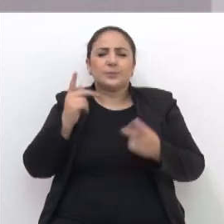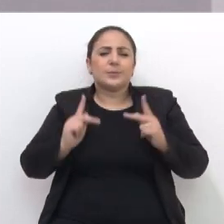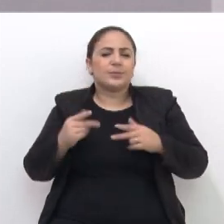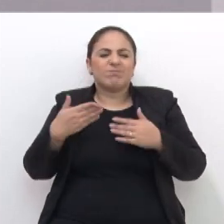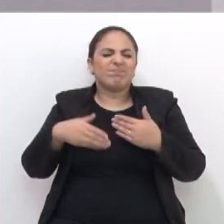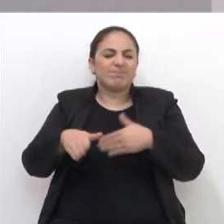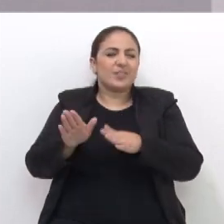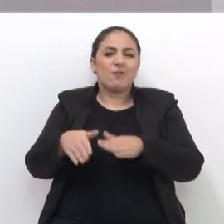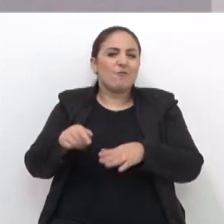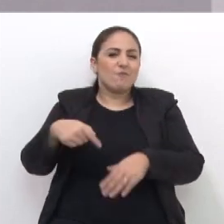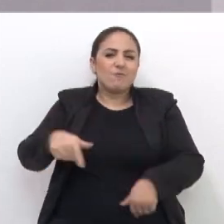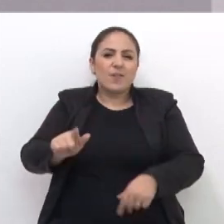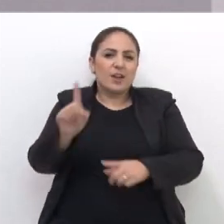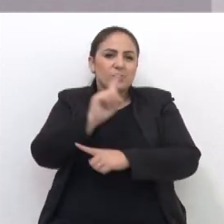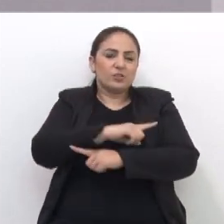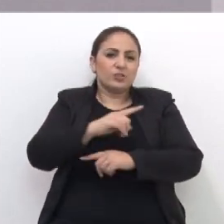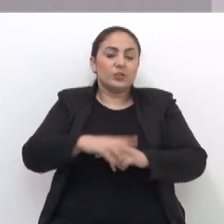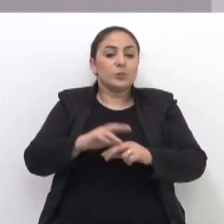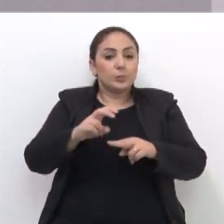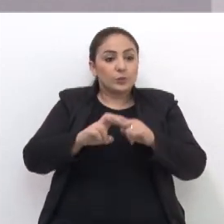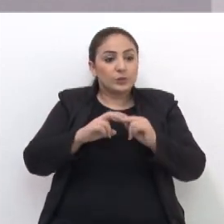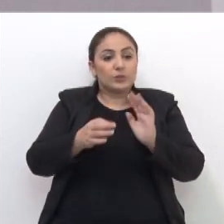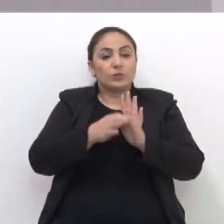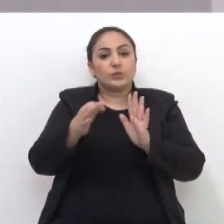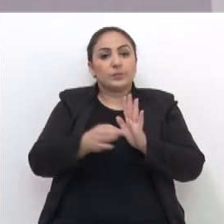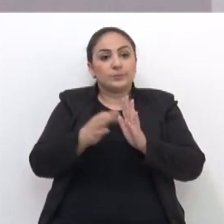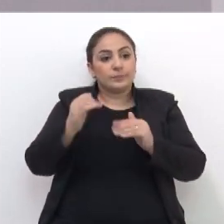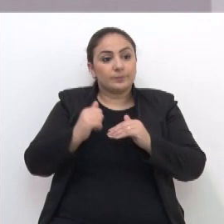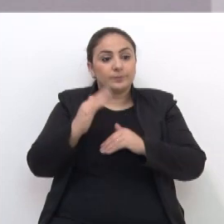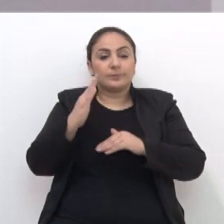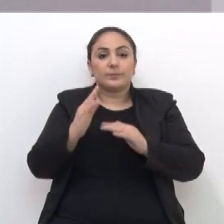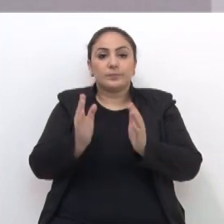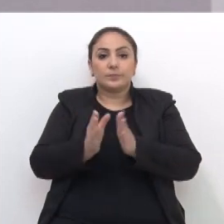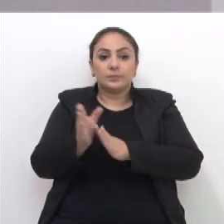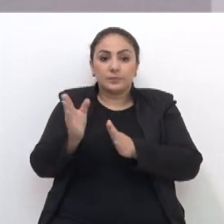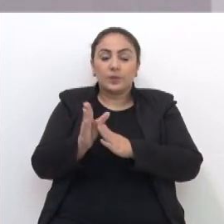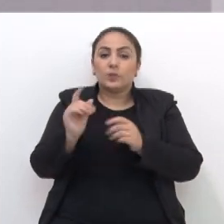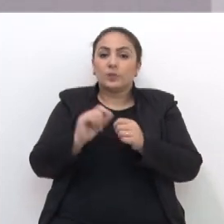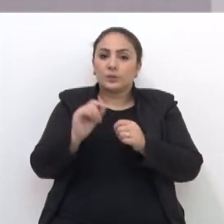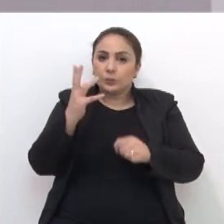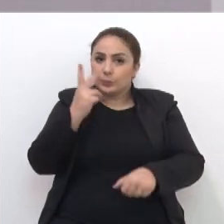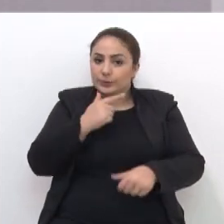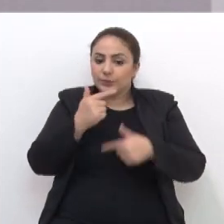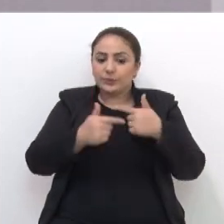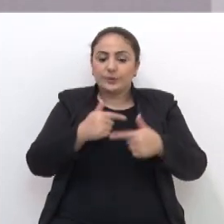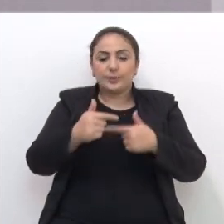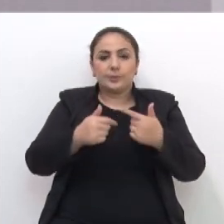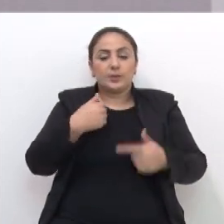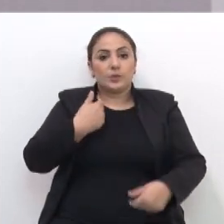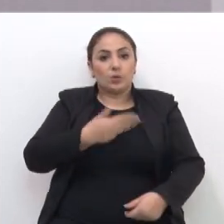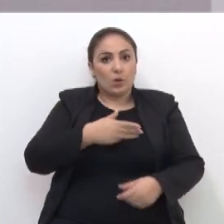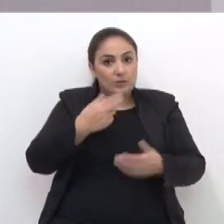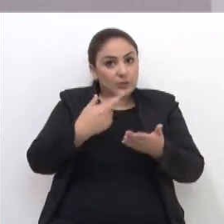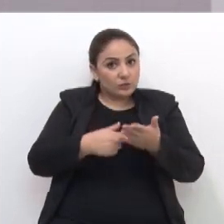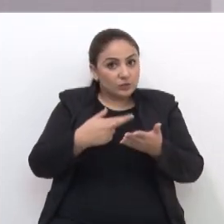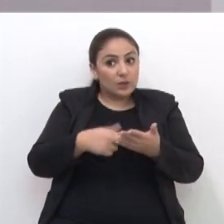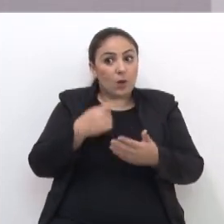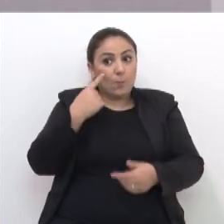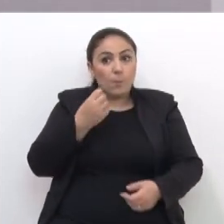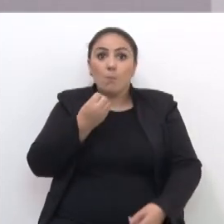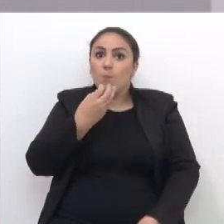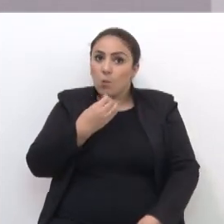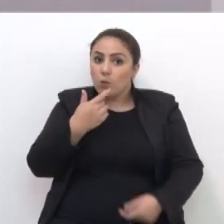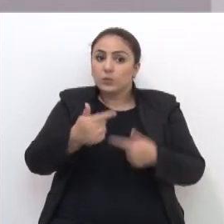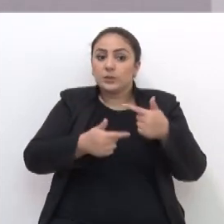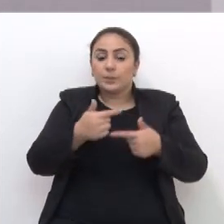né, necessário para fazer uma eleição maior, com as pessoas que tiveram ali, as escolas que ajudaram, a própria prefeitura